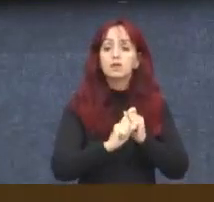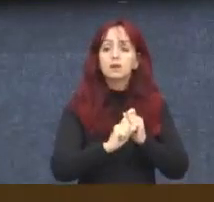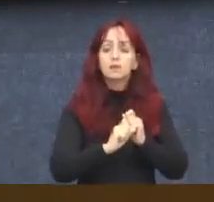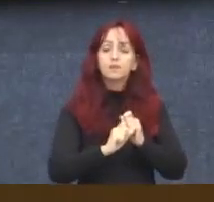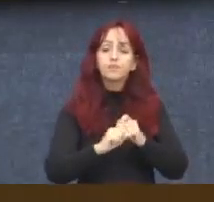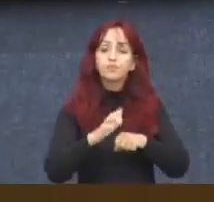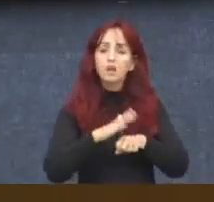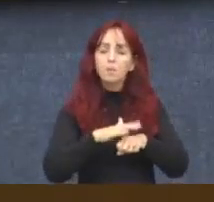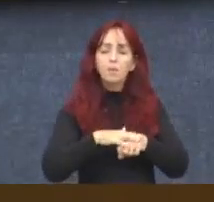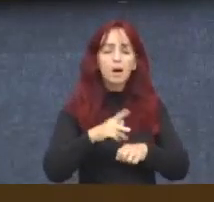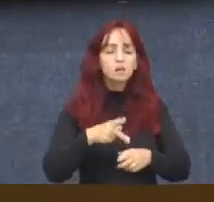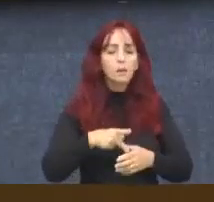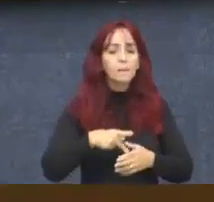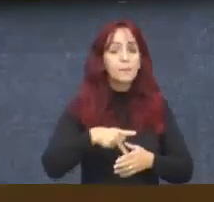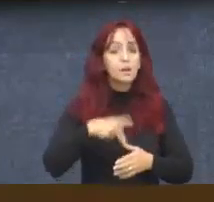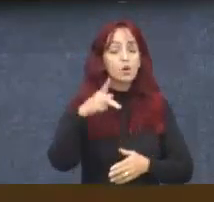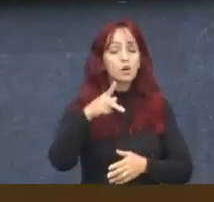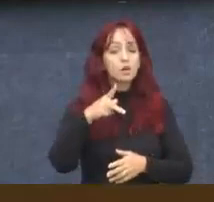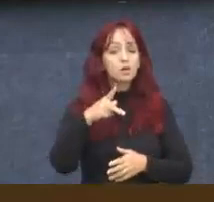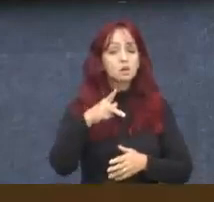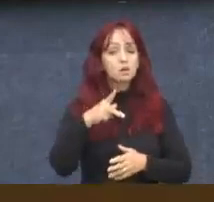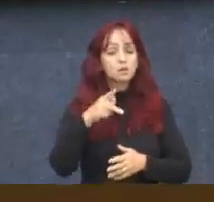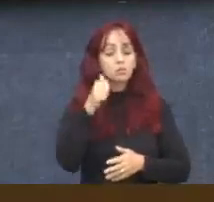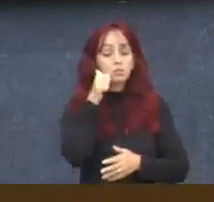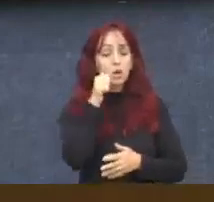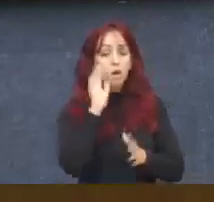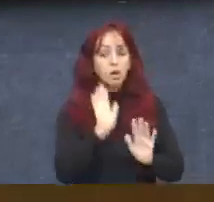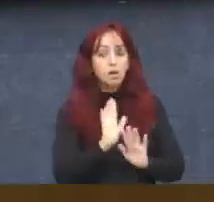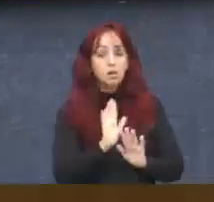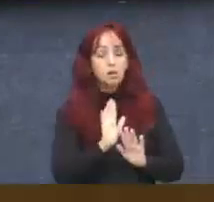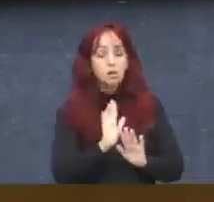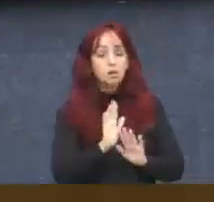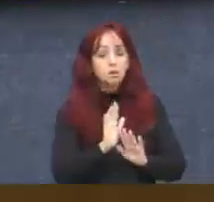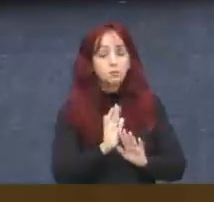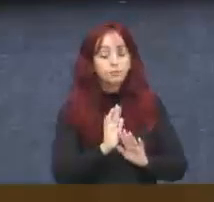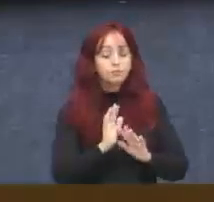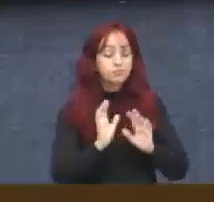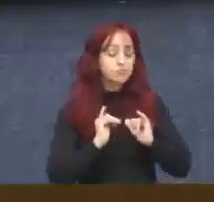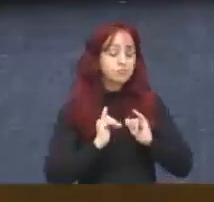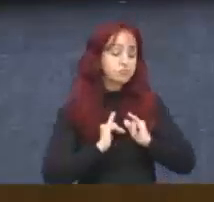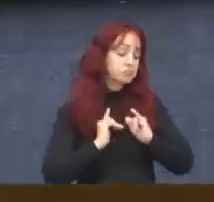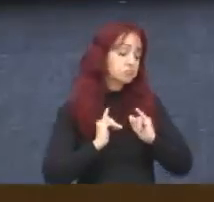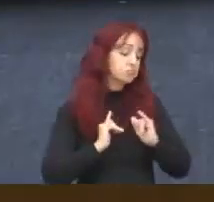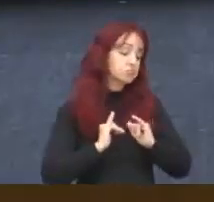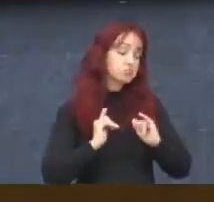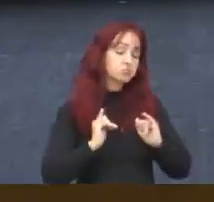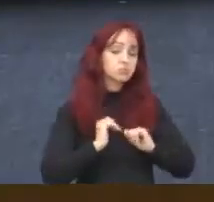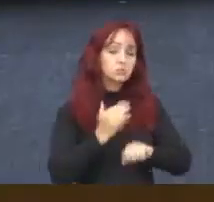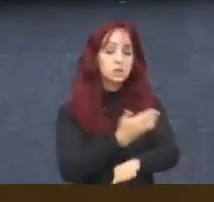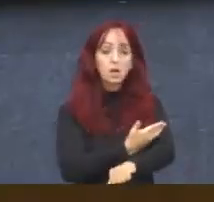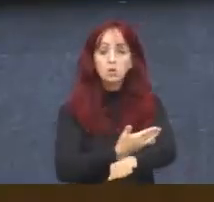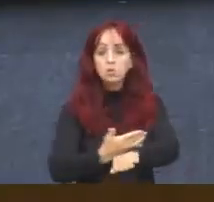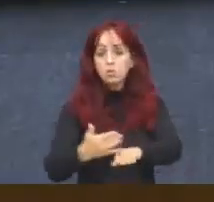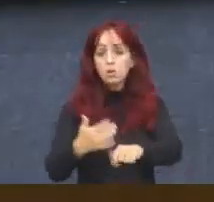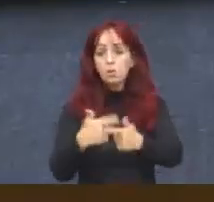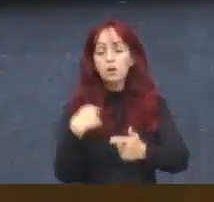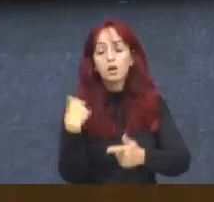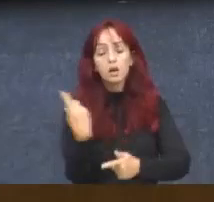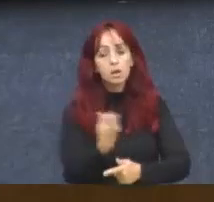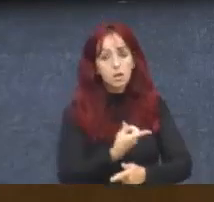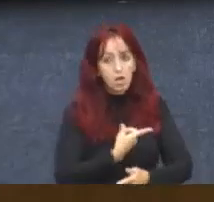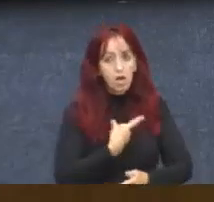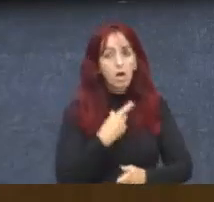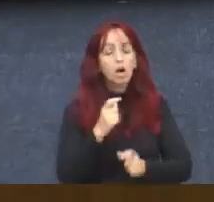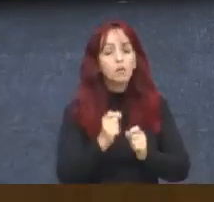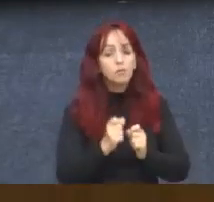de mulheres, eu sinto muito, se acostume, porque nós vamos reivindicar